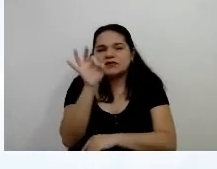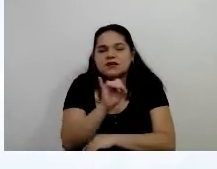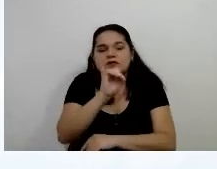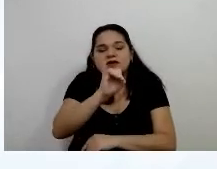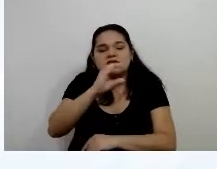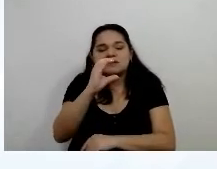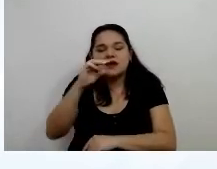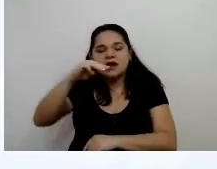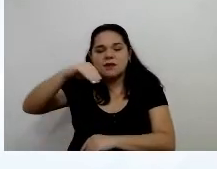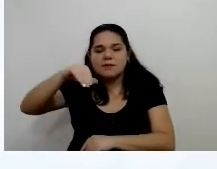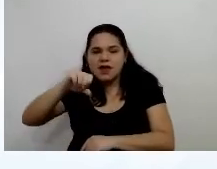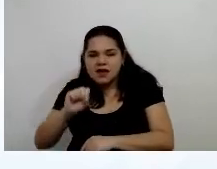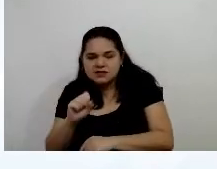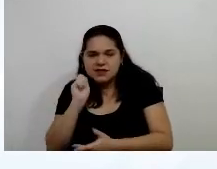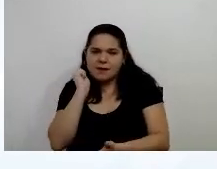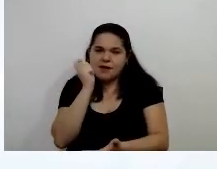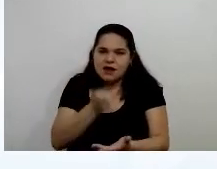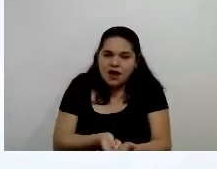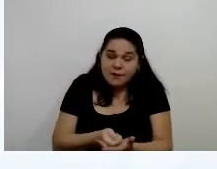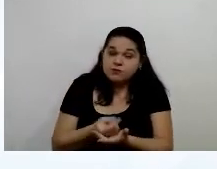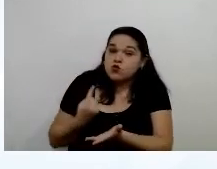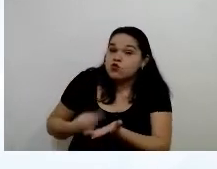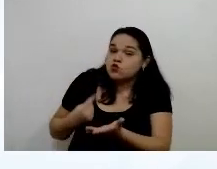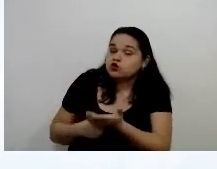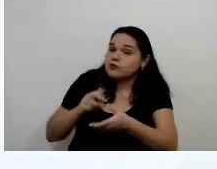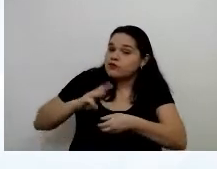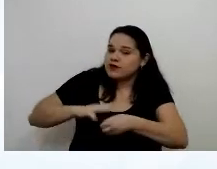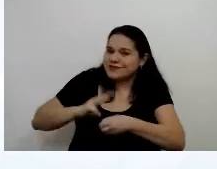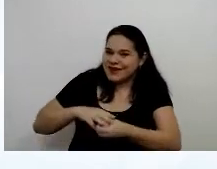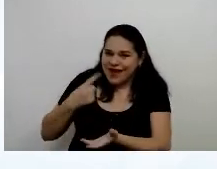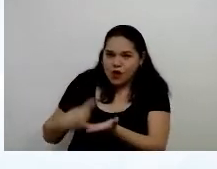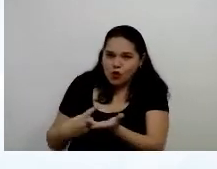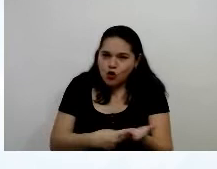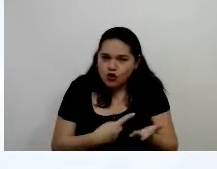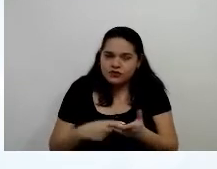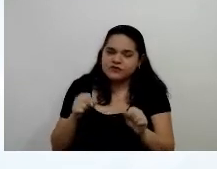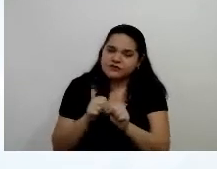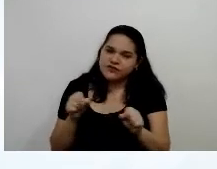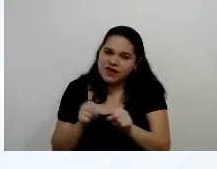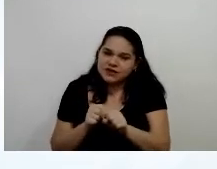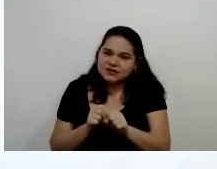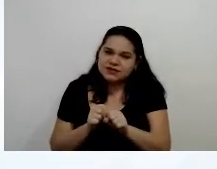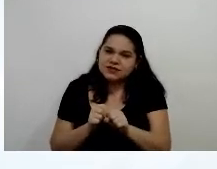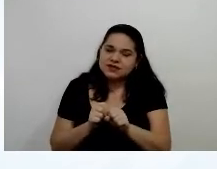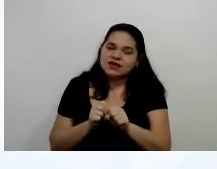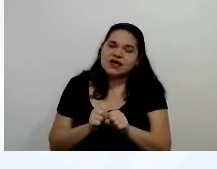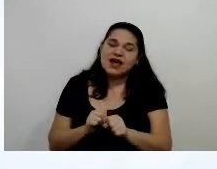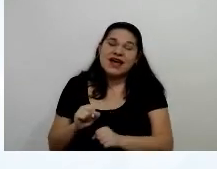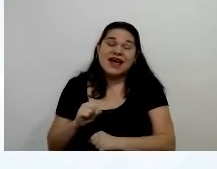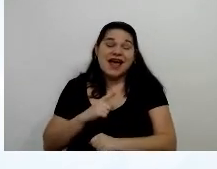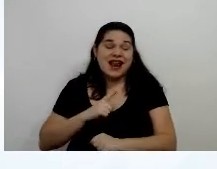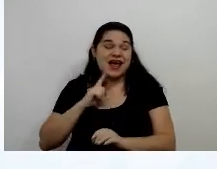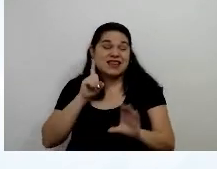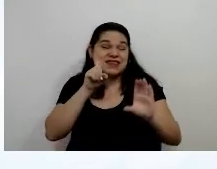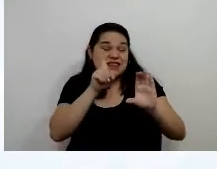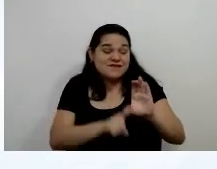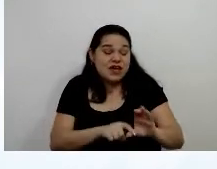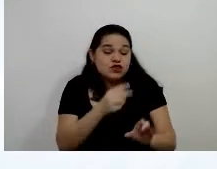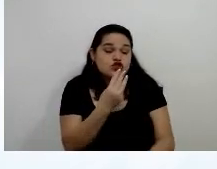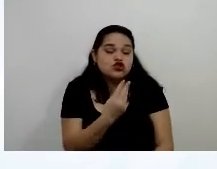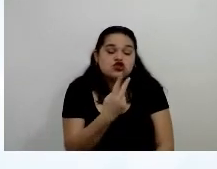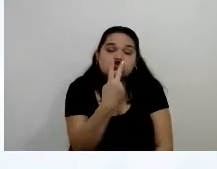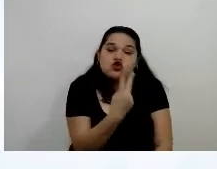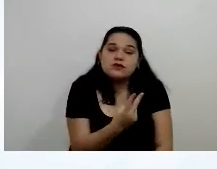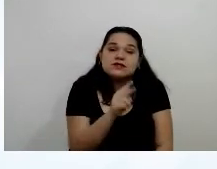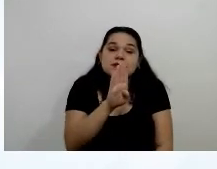pagar. O último acordo que a Volkswagen fez com o governo do Estado, que se devia 2 bilhões para o Estado, pagou